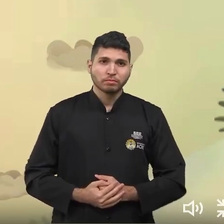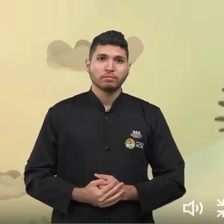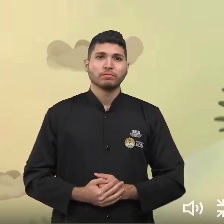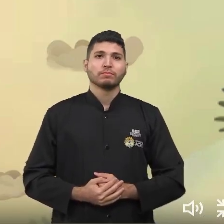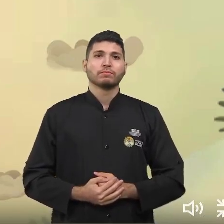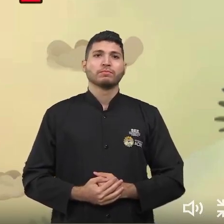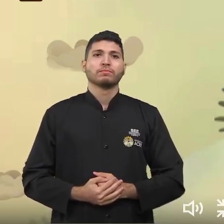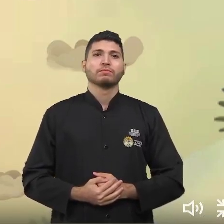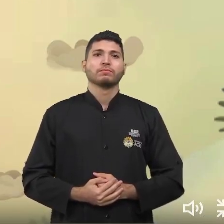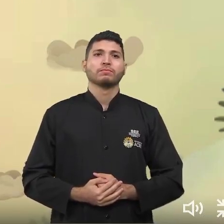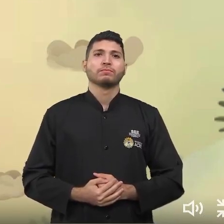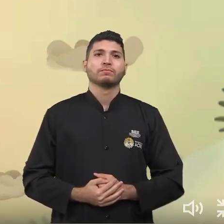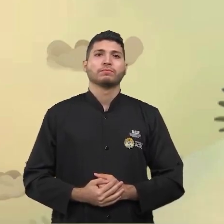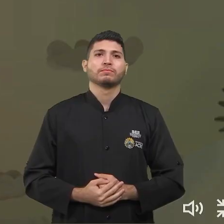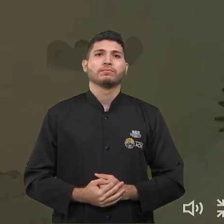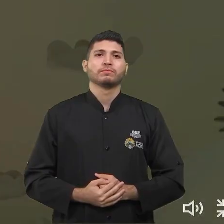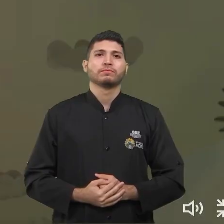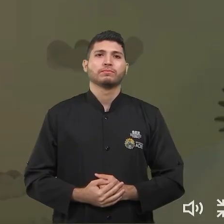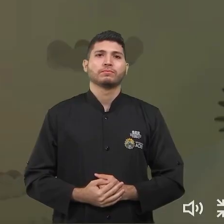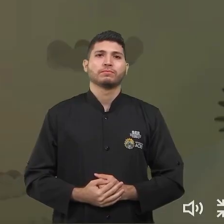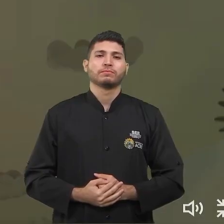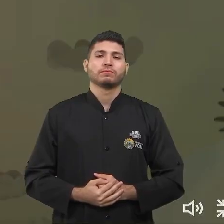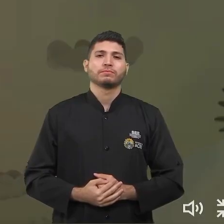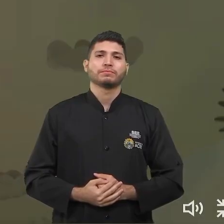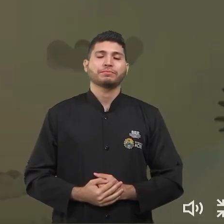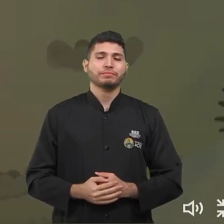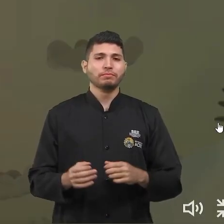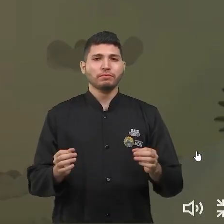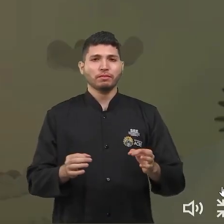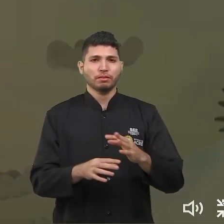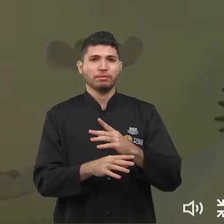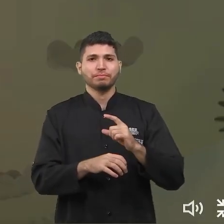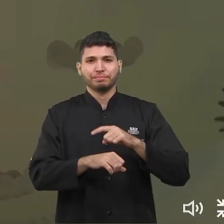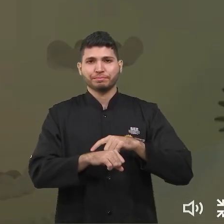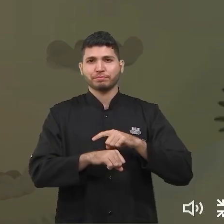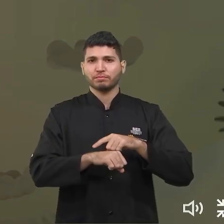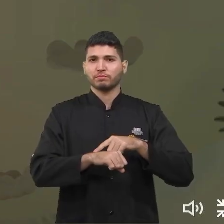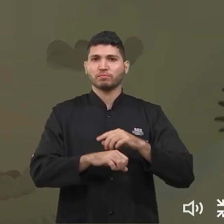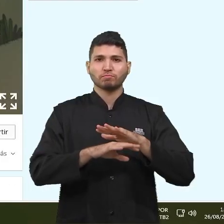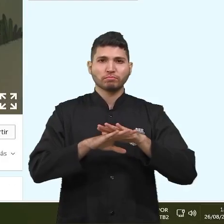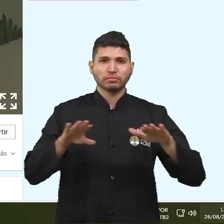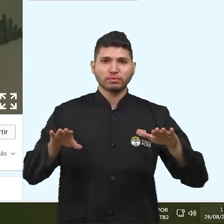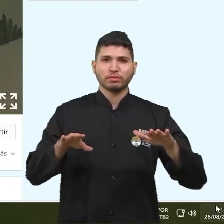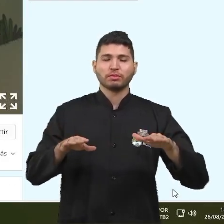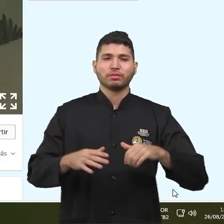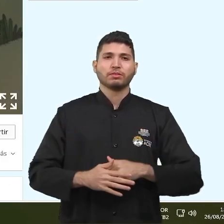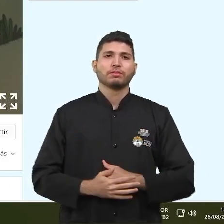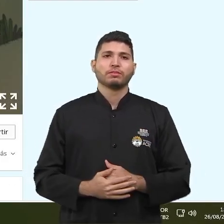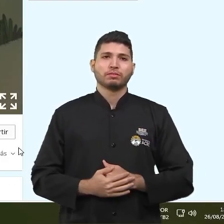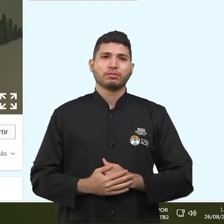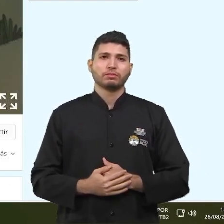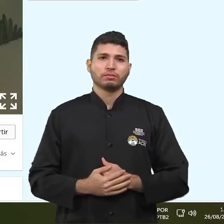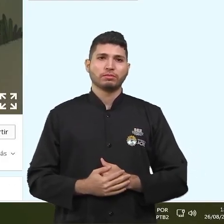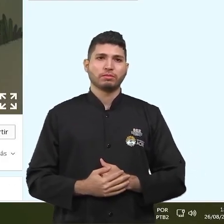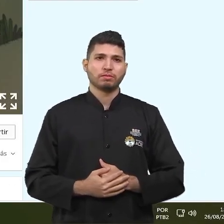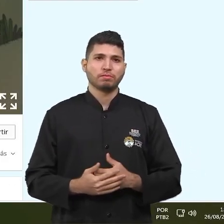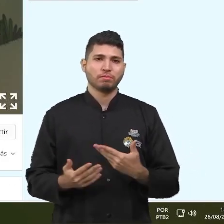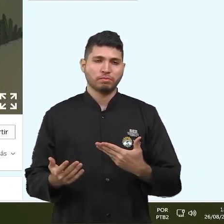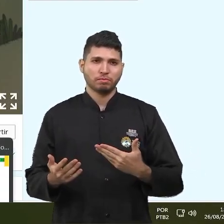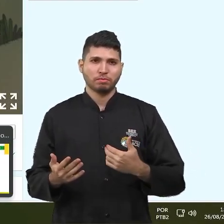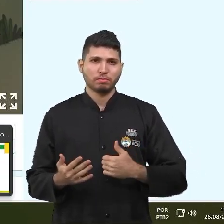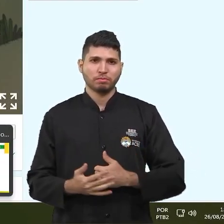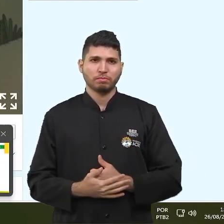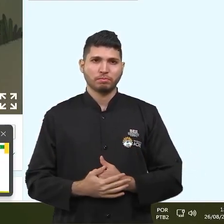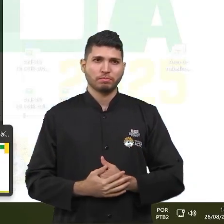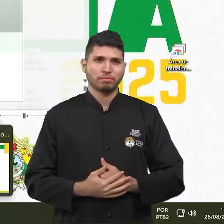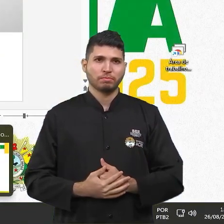lá não, mas acertei. Ó, o professor é lento, você acabou o tempo. Viu? Então esse aqui é o nosso primeiro joguinho. E aí